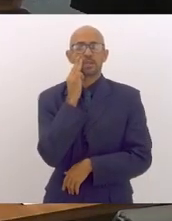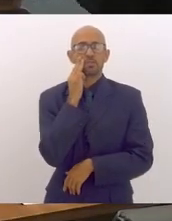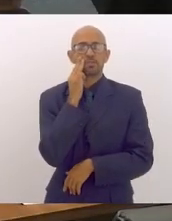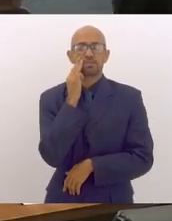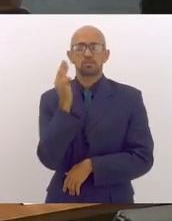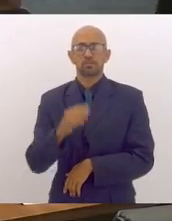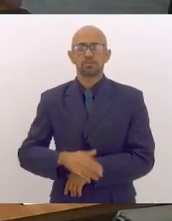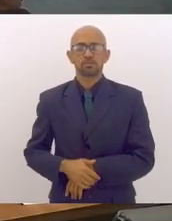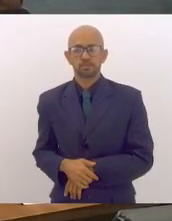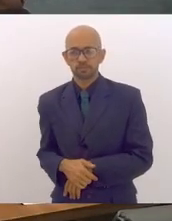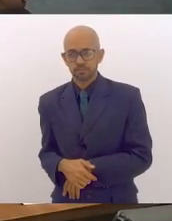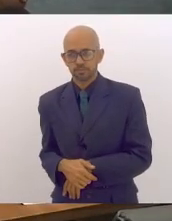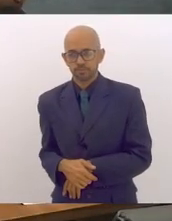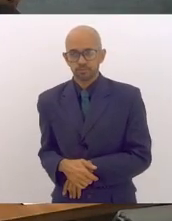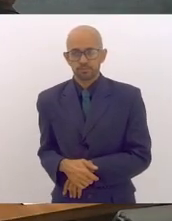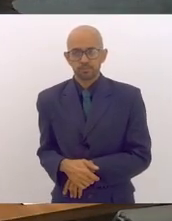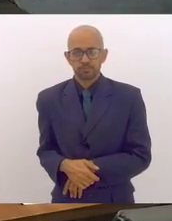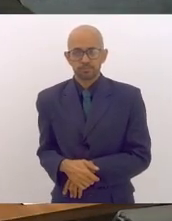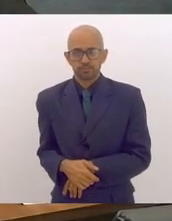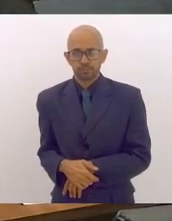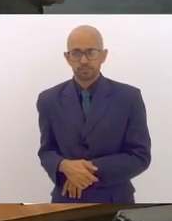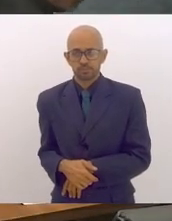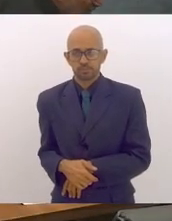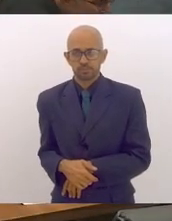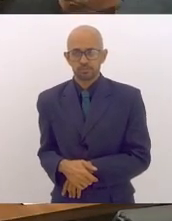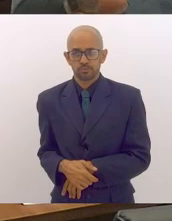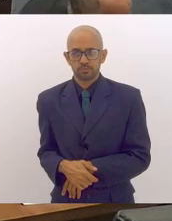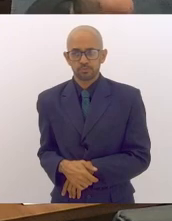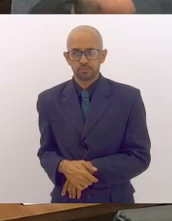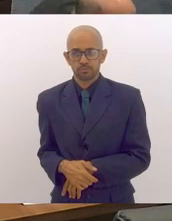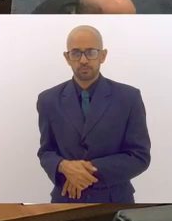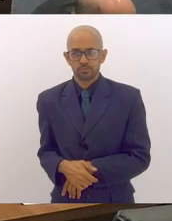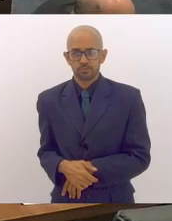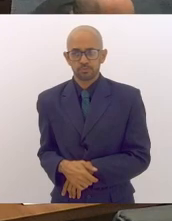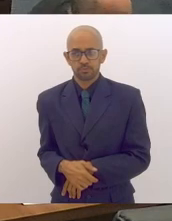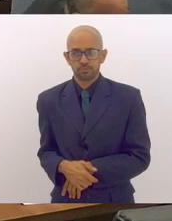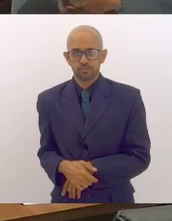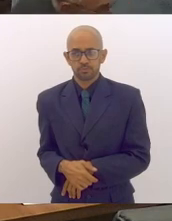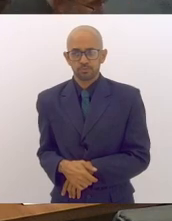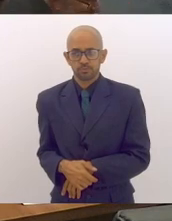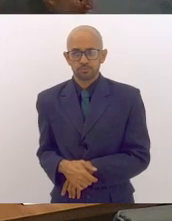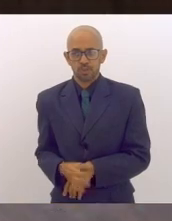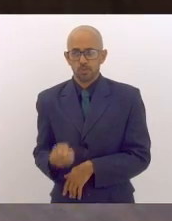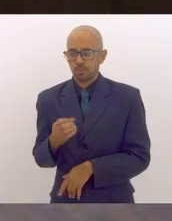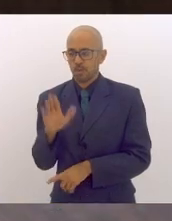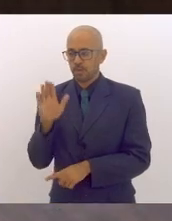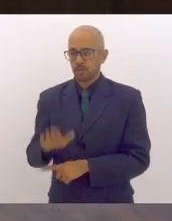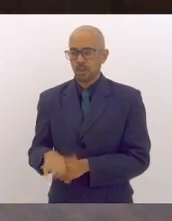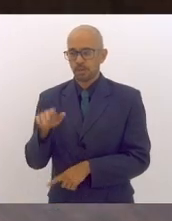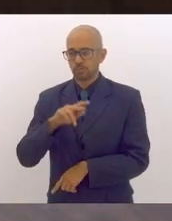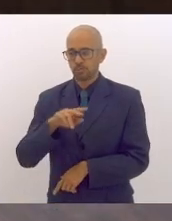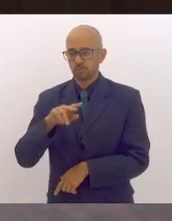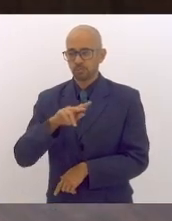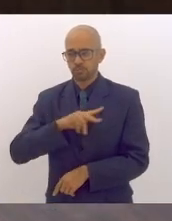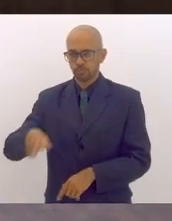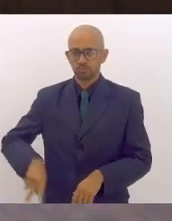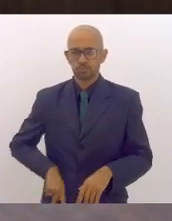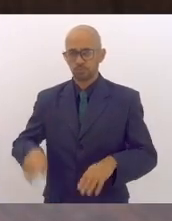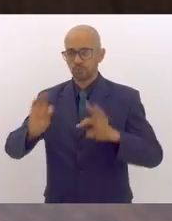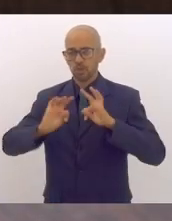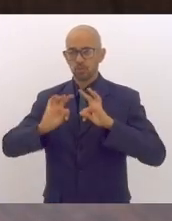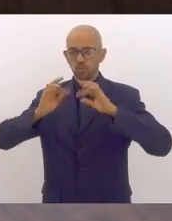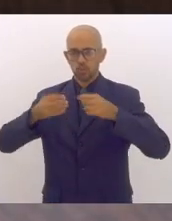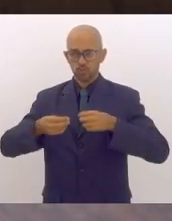Deixa eu baixar a direção. Boa tarde, presidente. Boa tarde a todos e